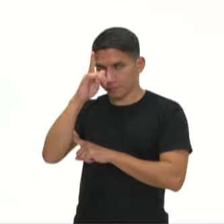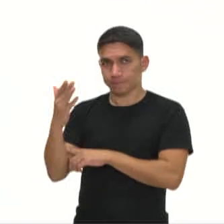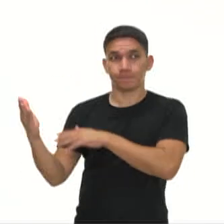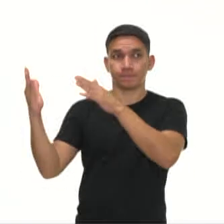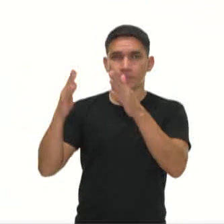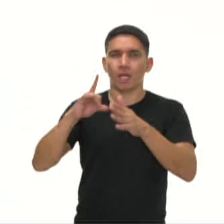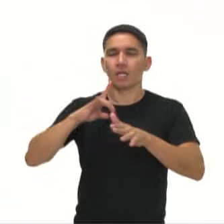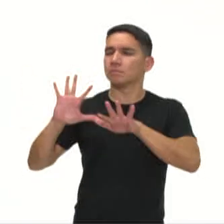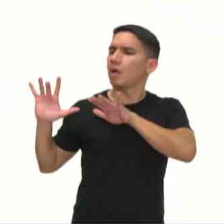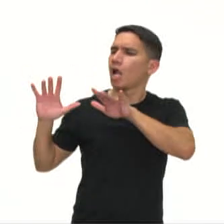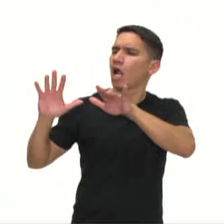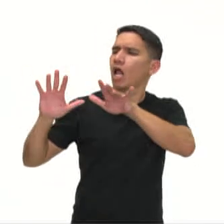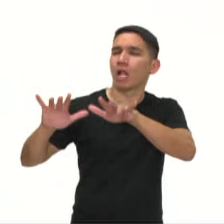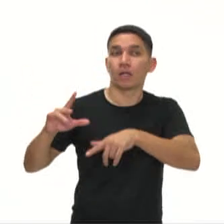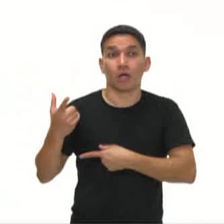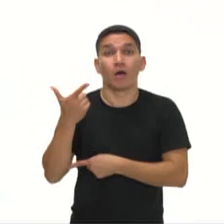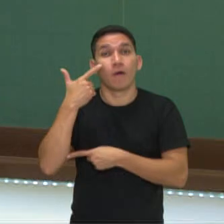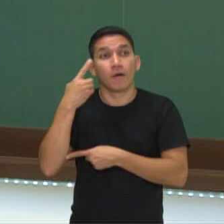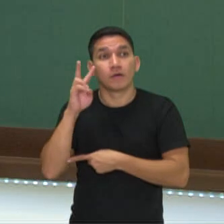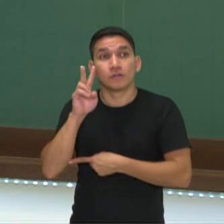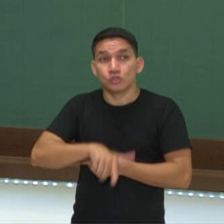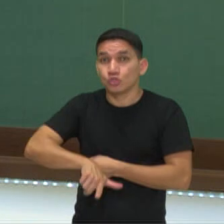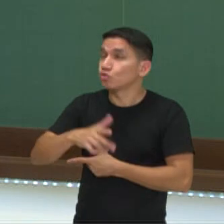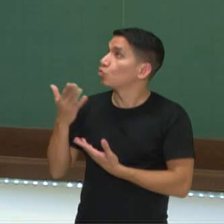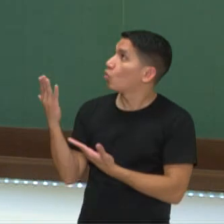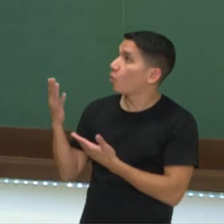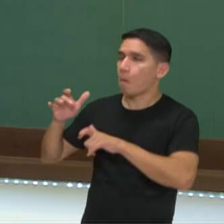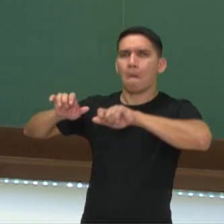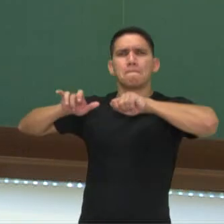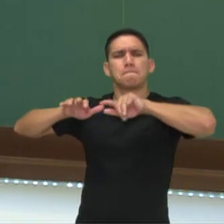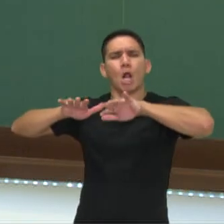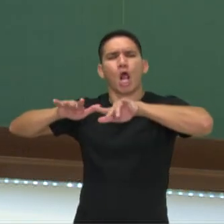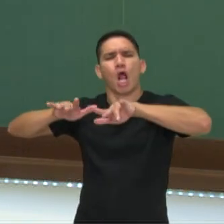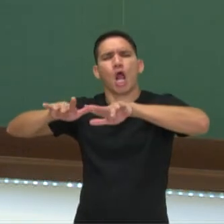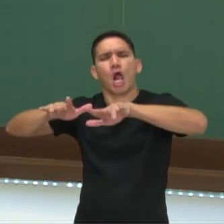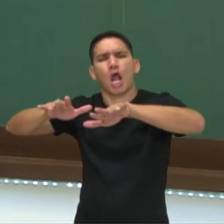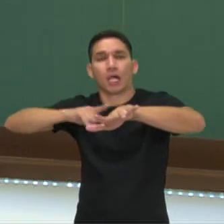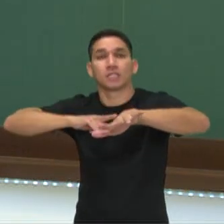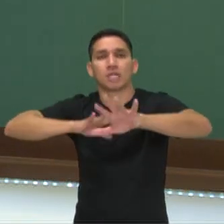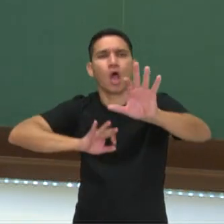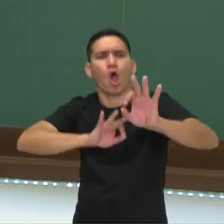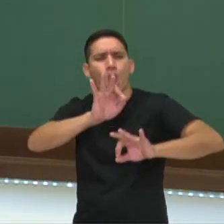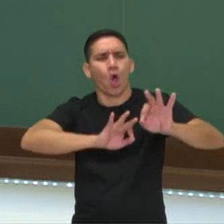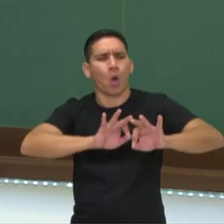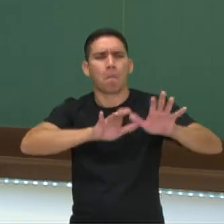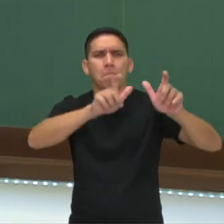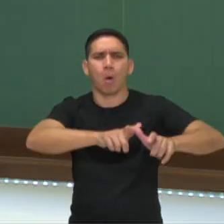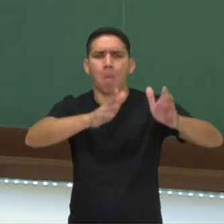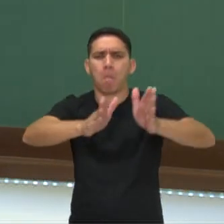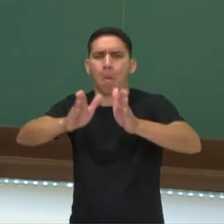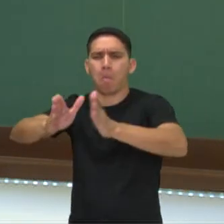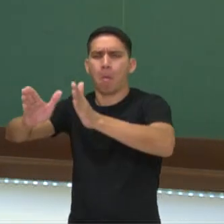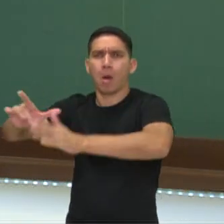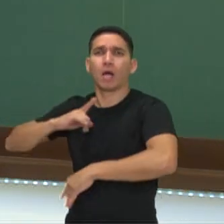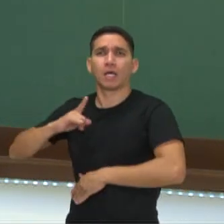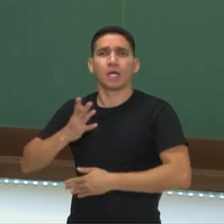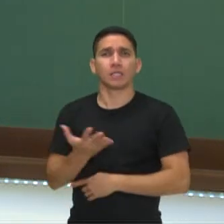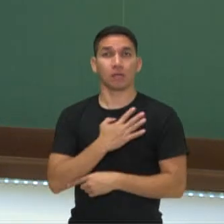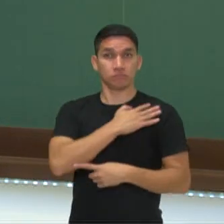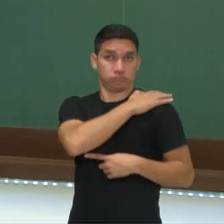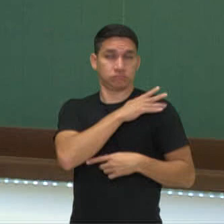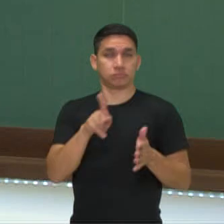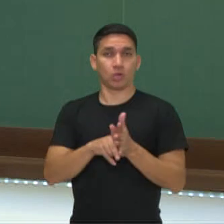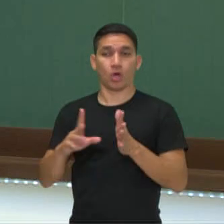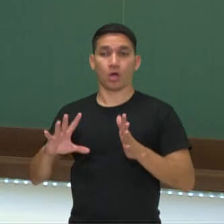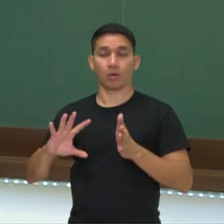tem esse encontro e olha de novo a multidão organizada de uma maneira militar nesse encontro do Partido